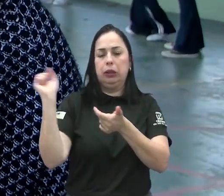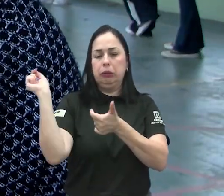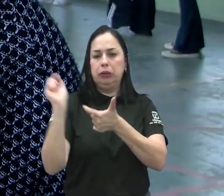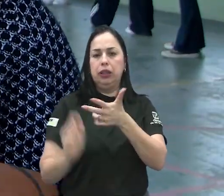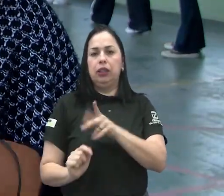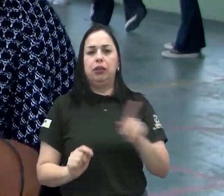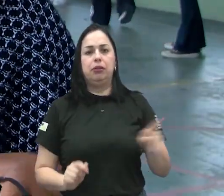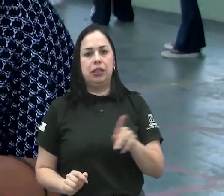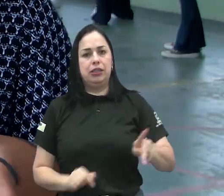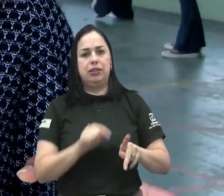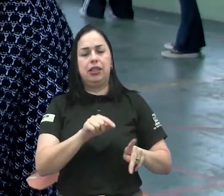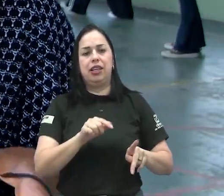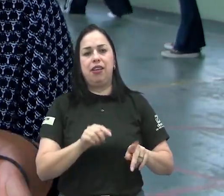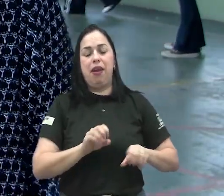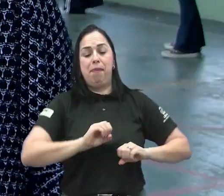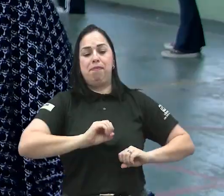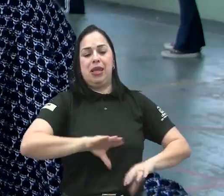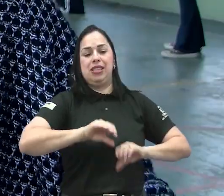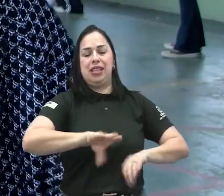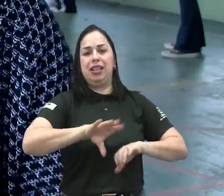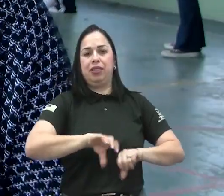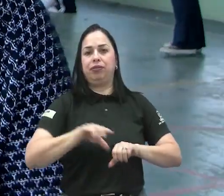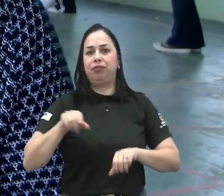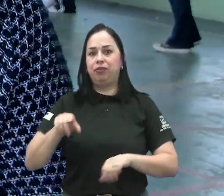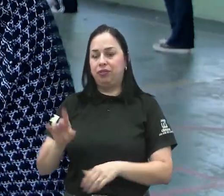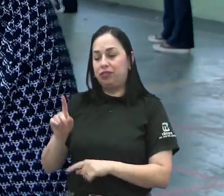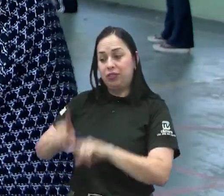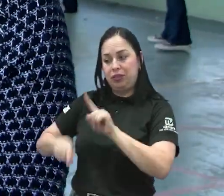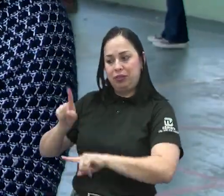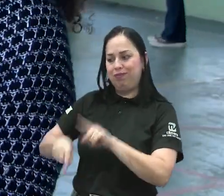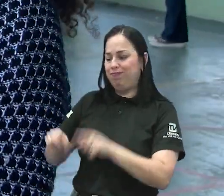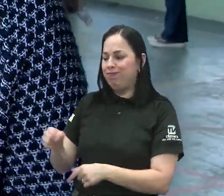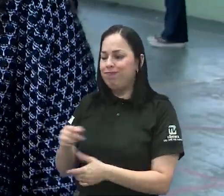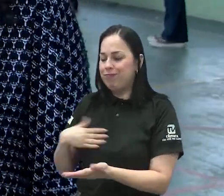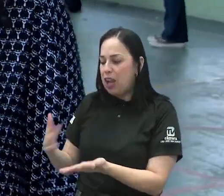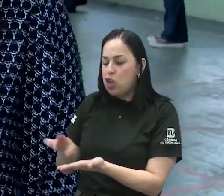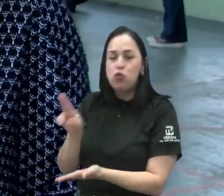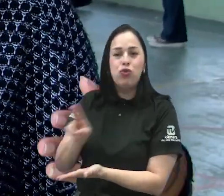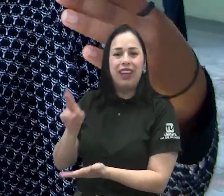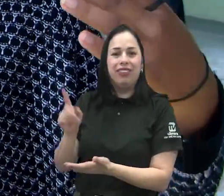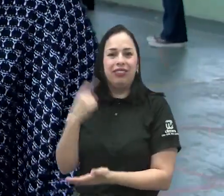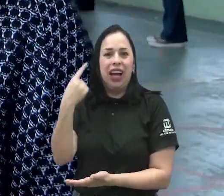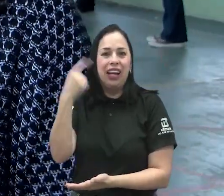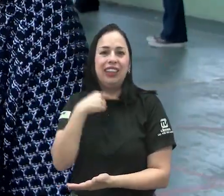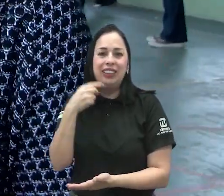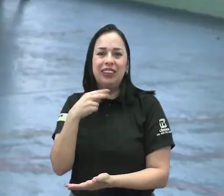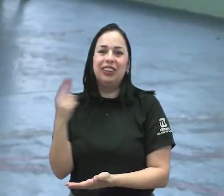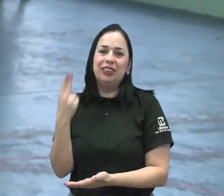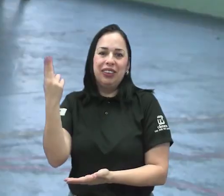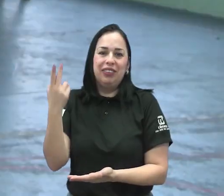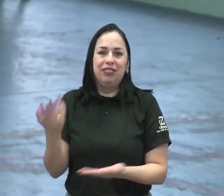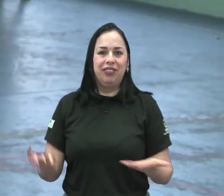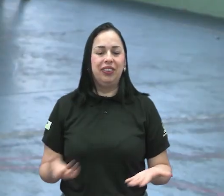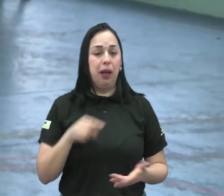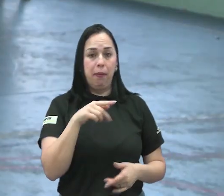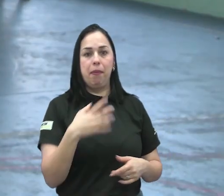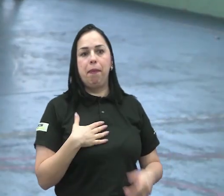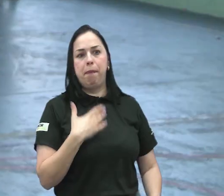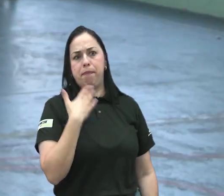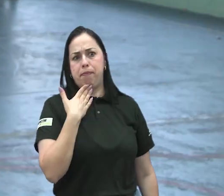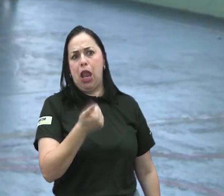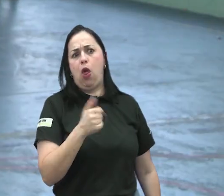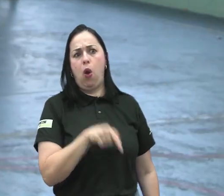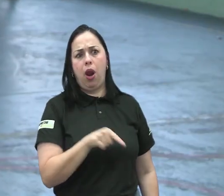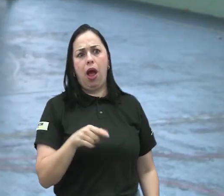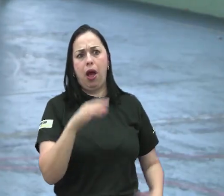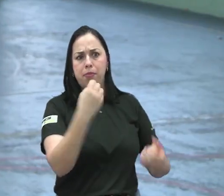tipo de coisa, o professor é quem guia a gente por esse material, porque se a gente tivesse só o material e não sabesse o que fazer, não ia dar certo. Prefiro 1000 vezes aprender com o